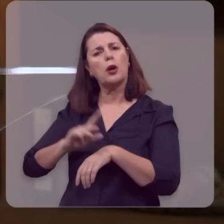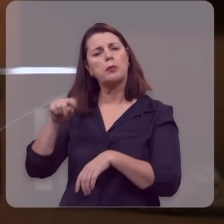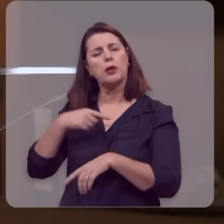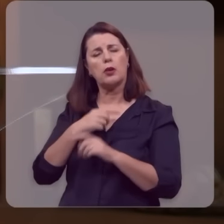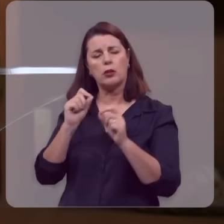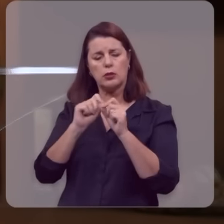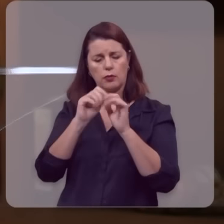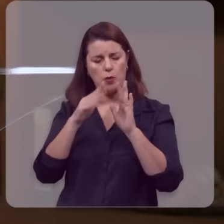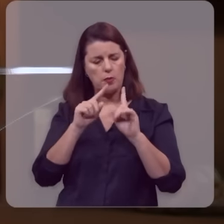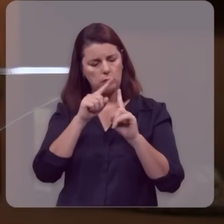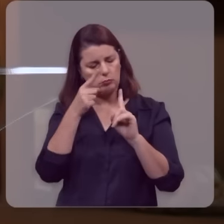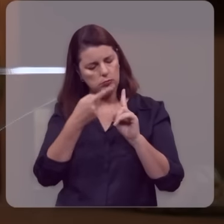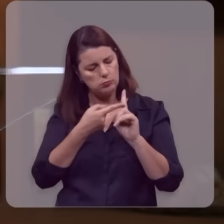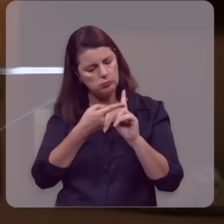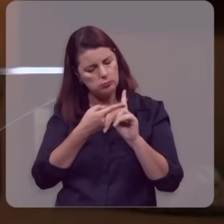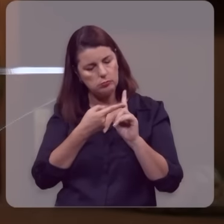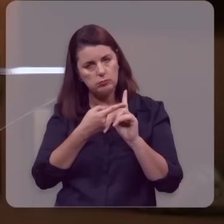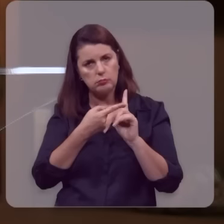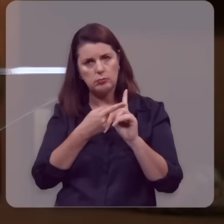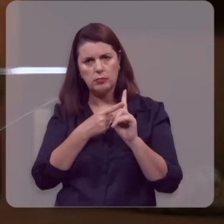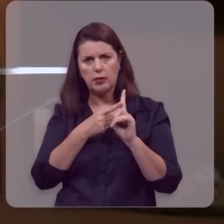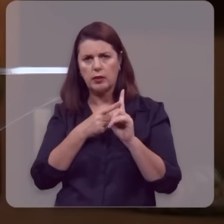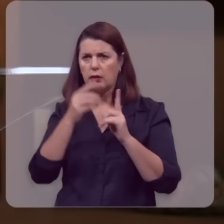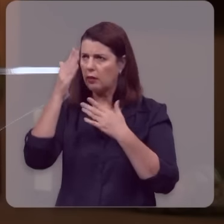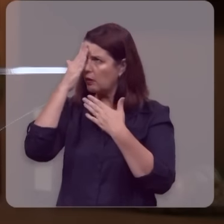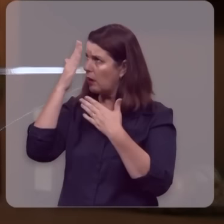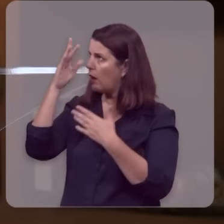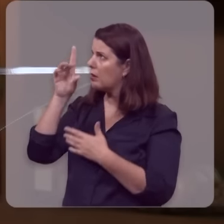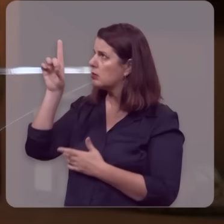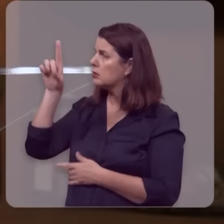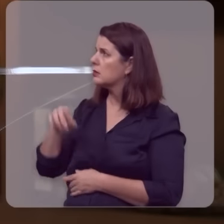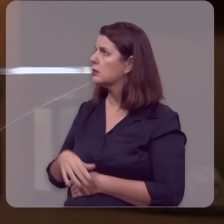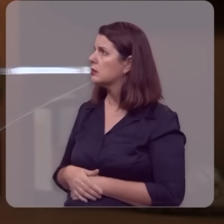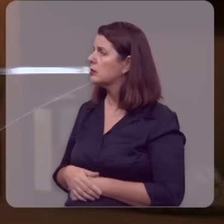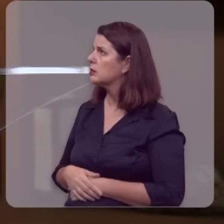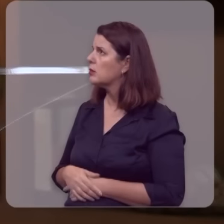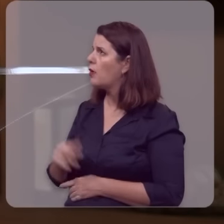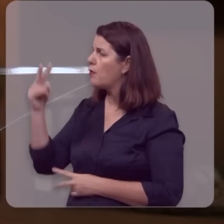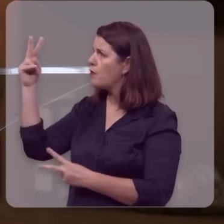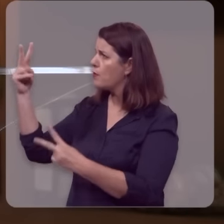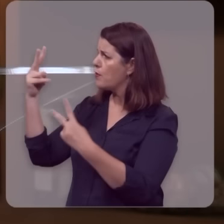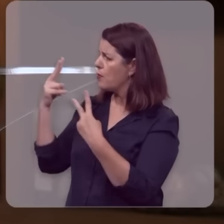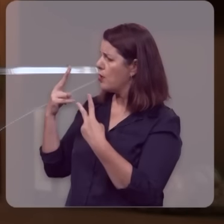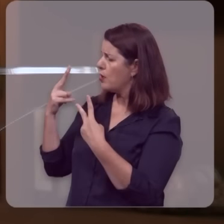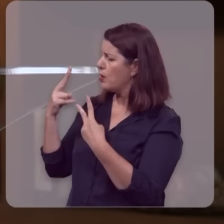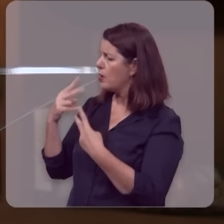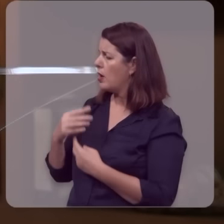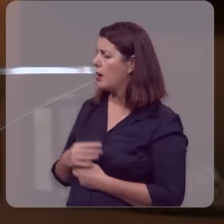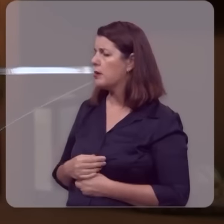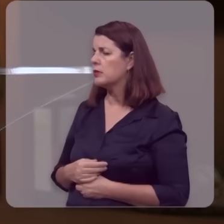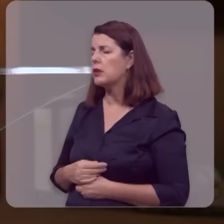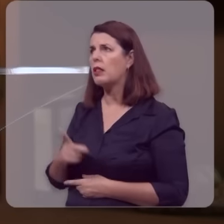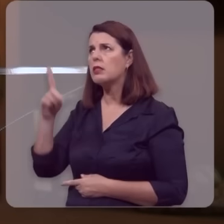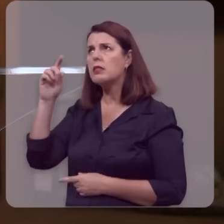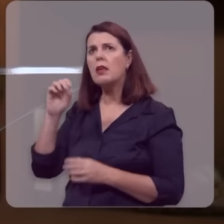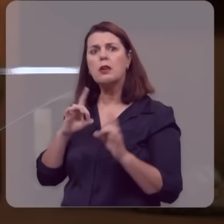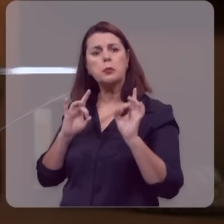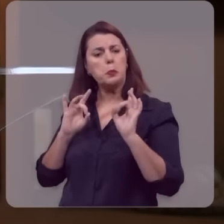nossa formação no ventre materno e ele diz Graças dou visto que por modo